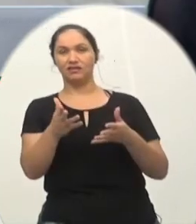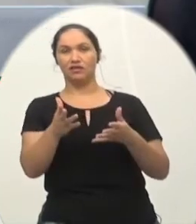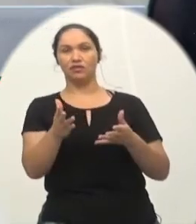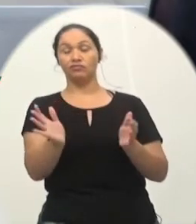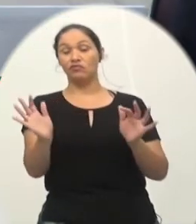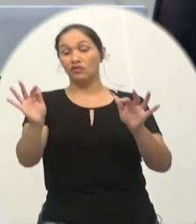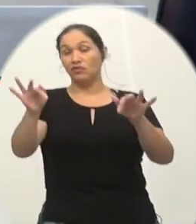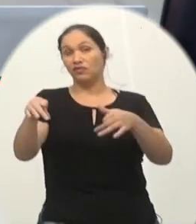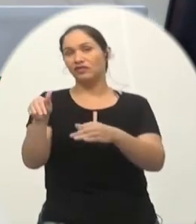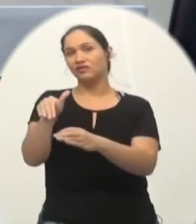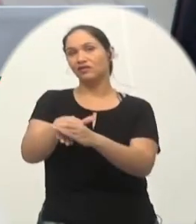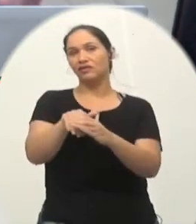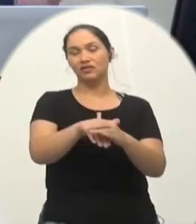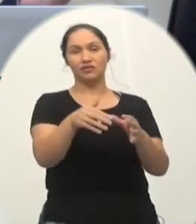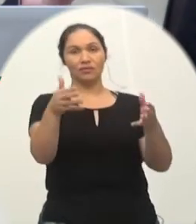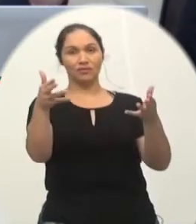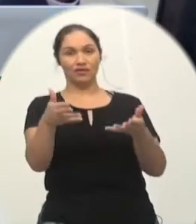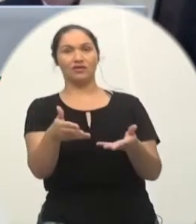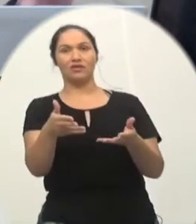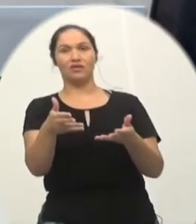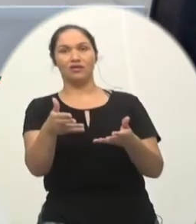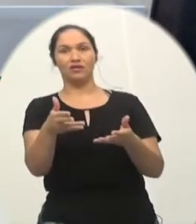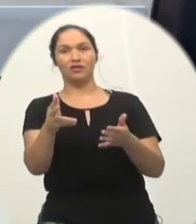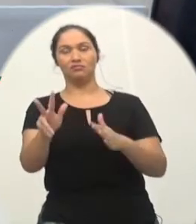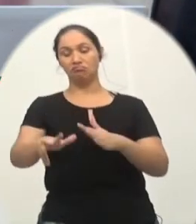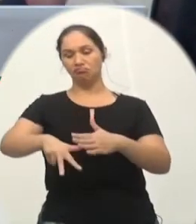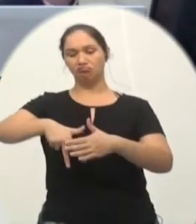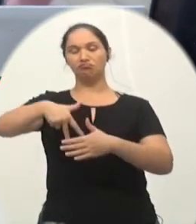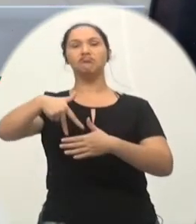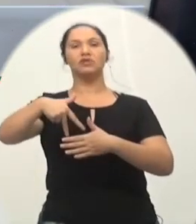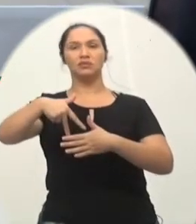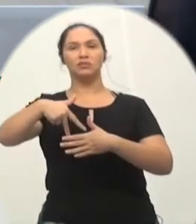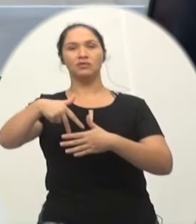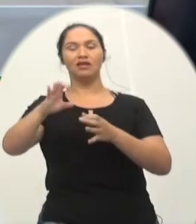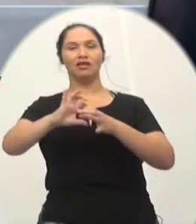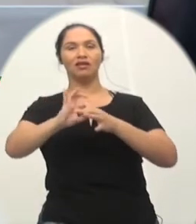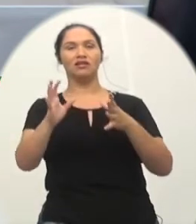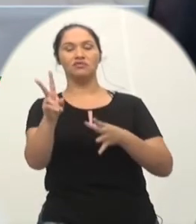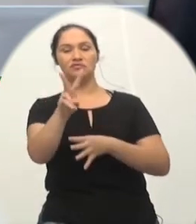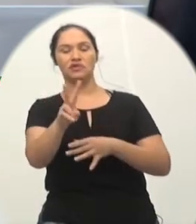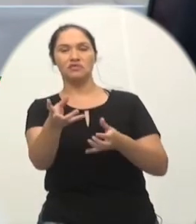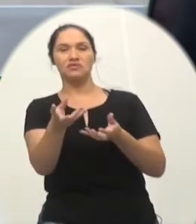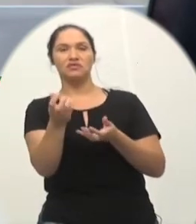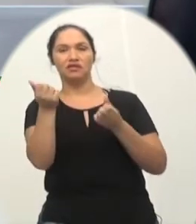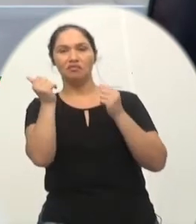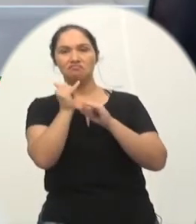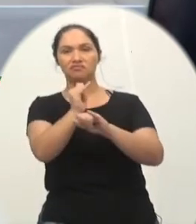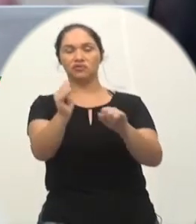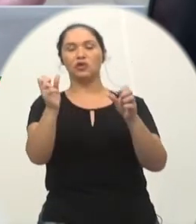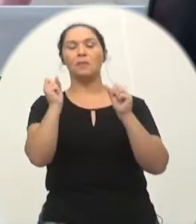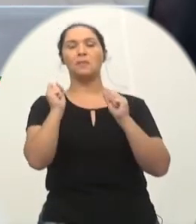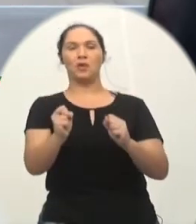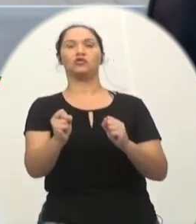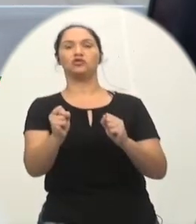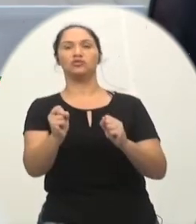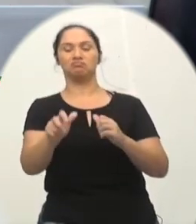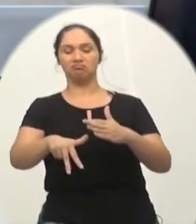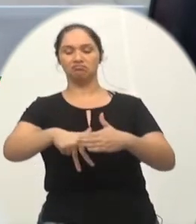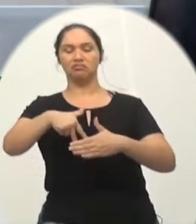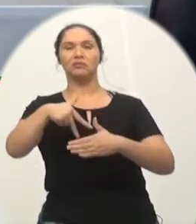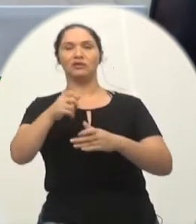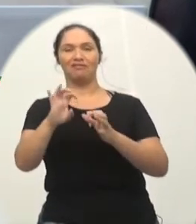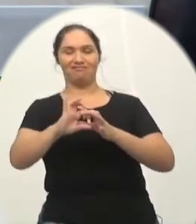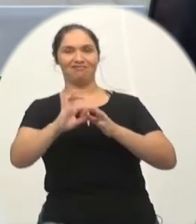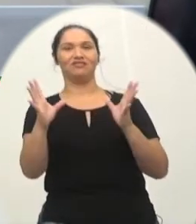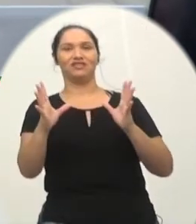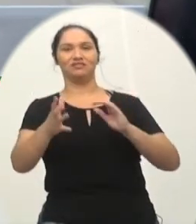eleição, abro a palavra aos interessados. Qualquer vereador que quiser usar a palavra, fica à vontade para usar a tribuna.